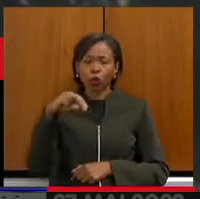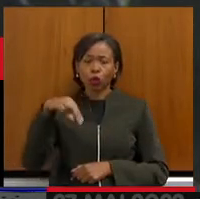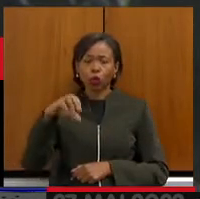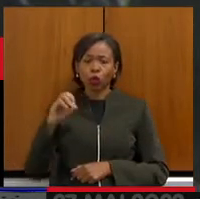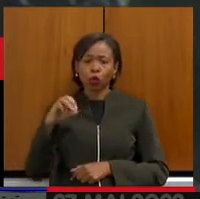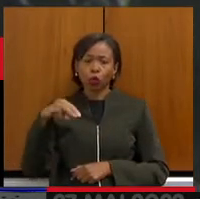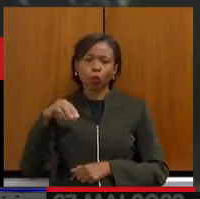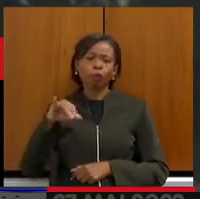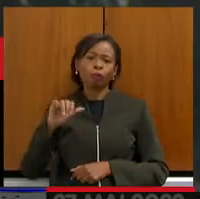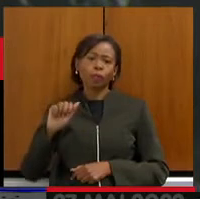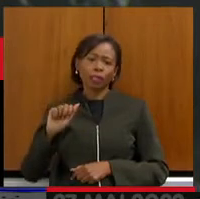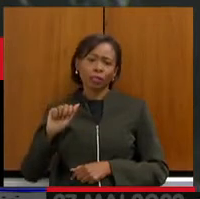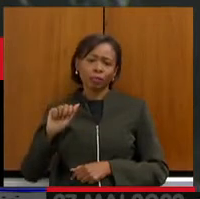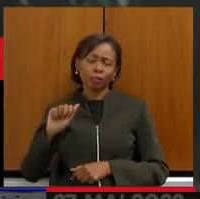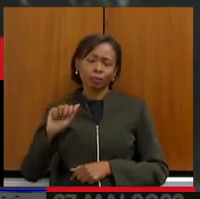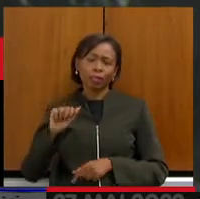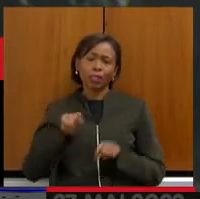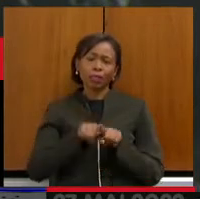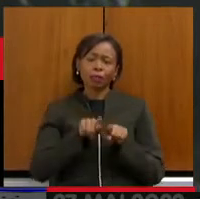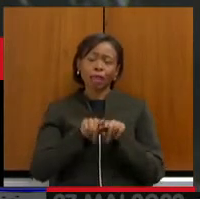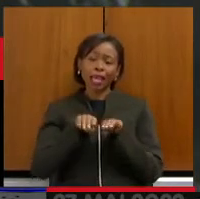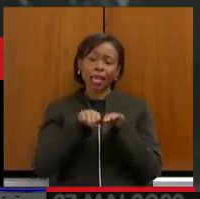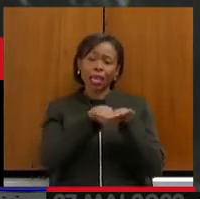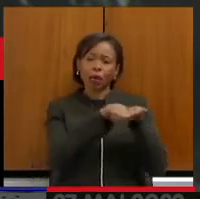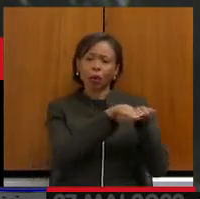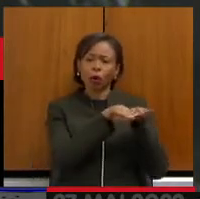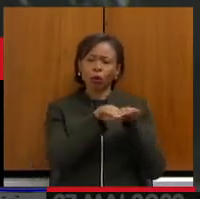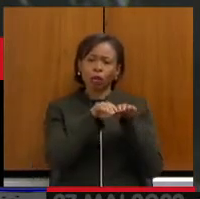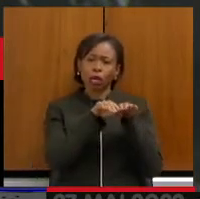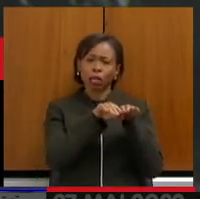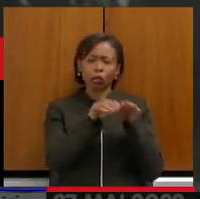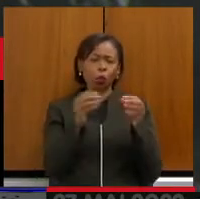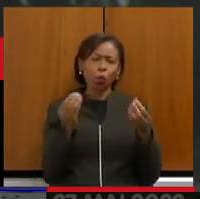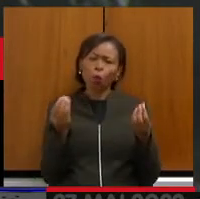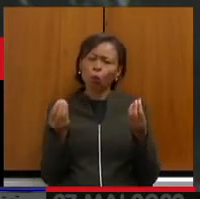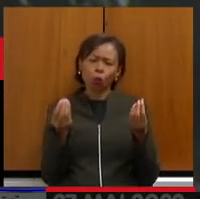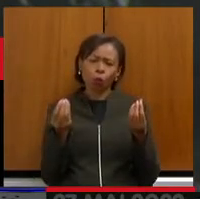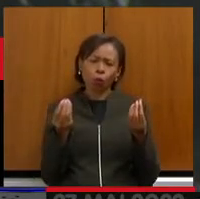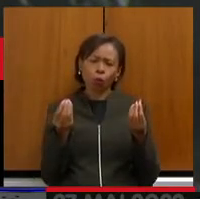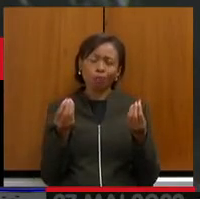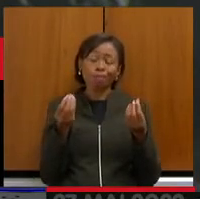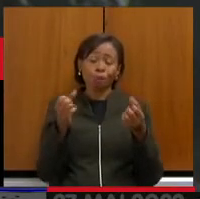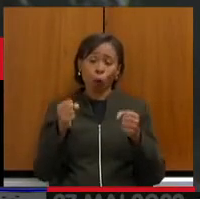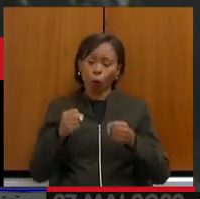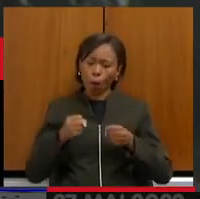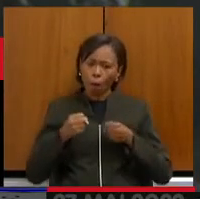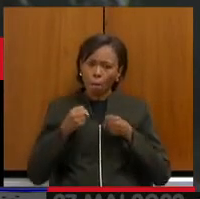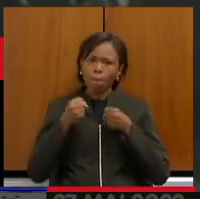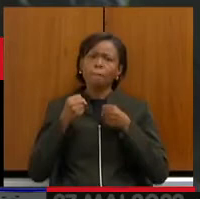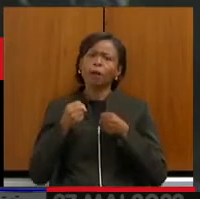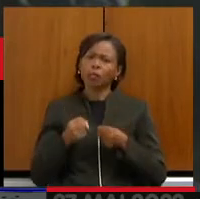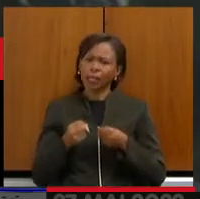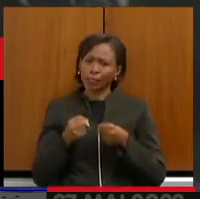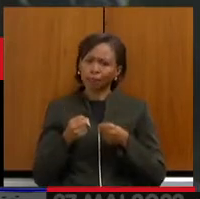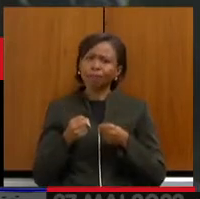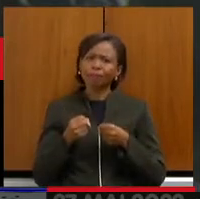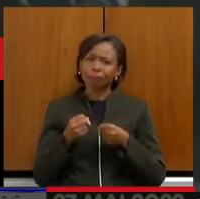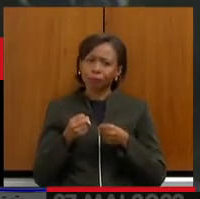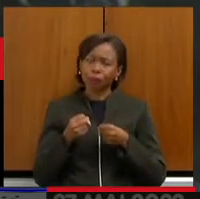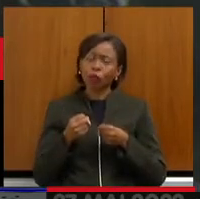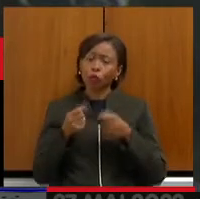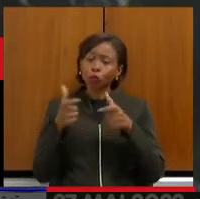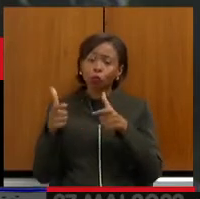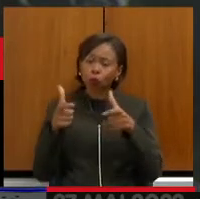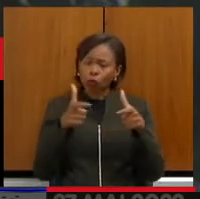conseguir igualdade e isonomia com poder exercendo o poder no centros de poder nas lideranças